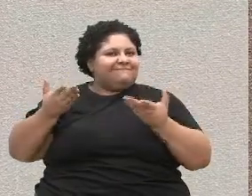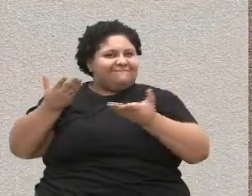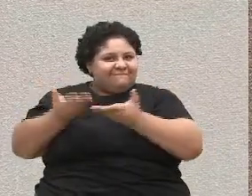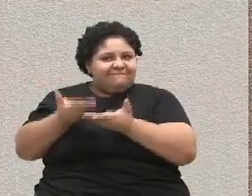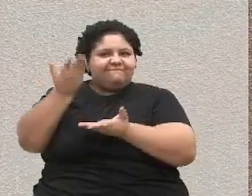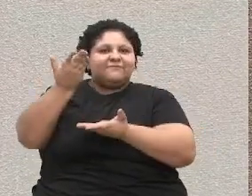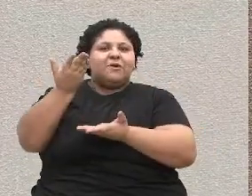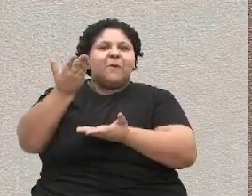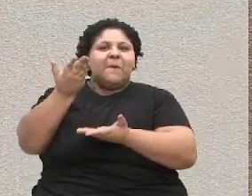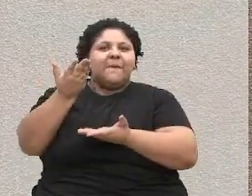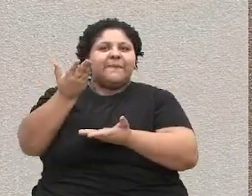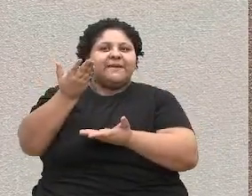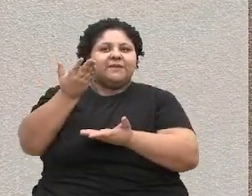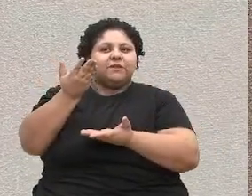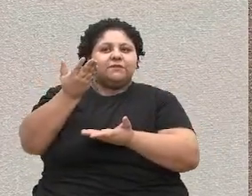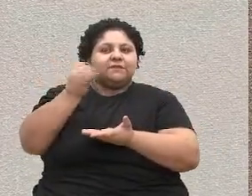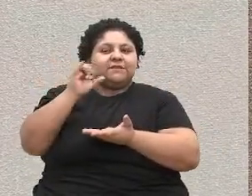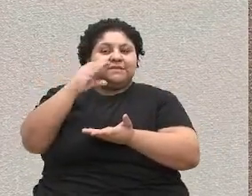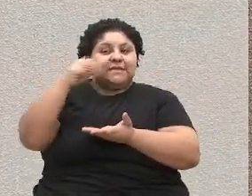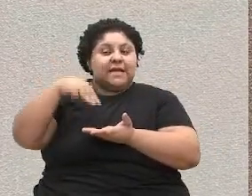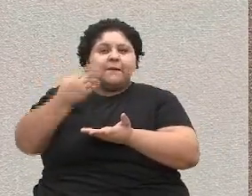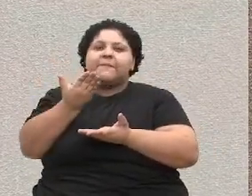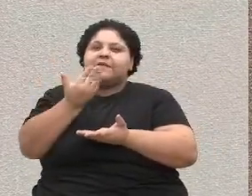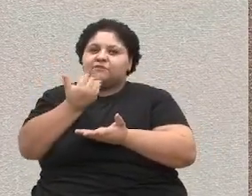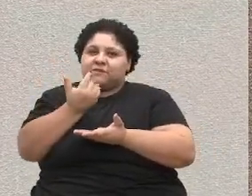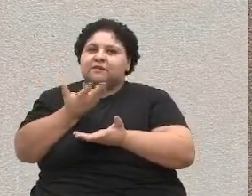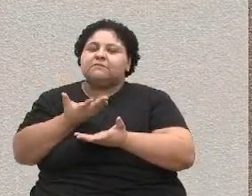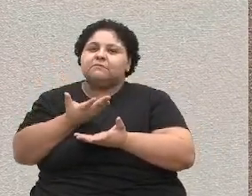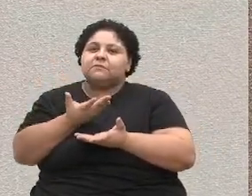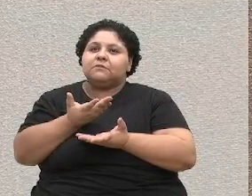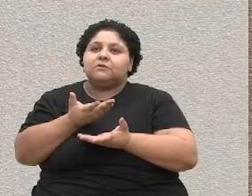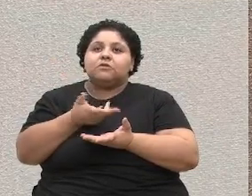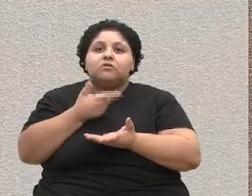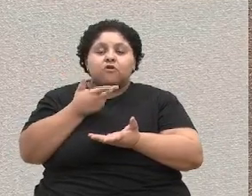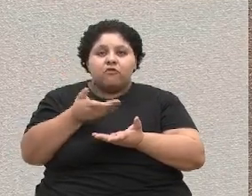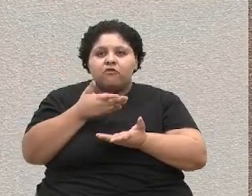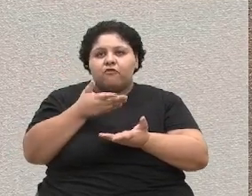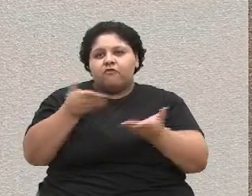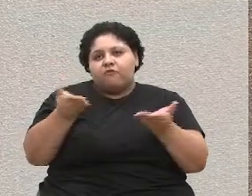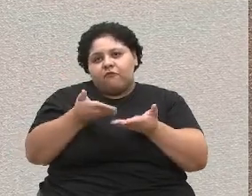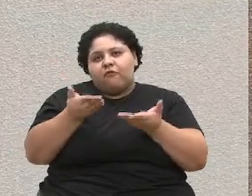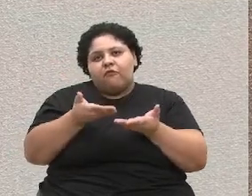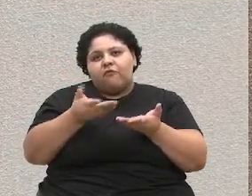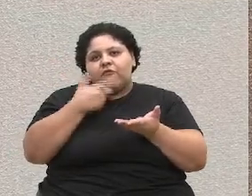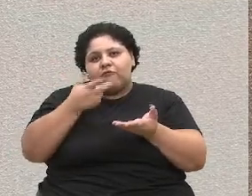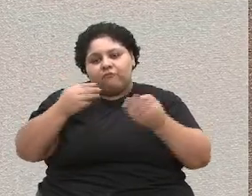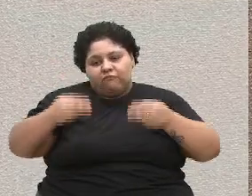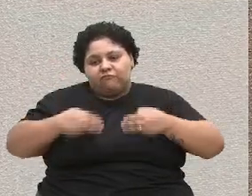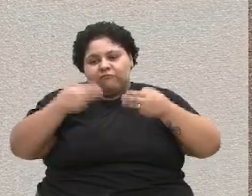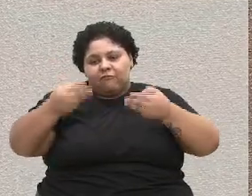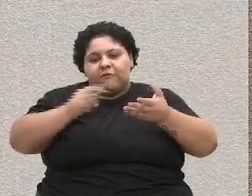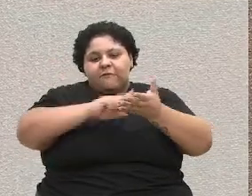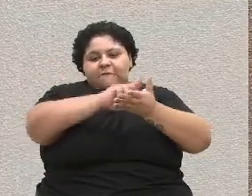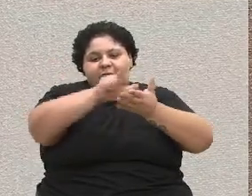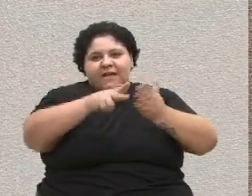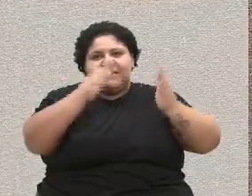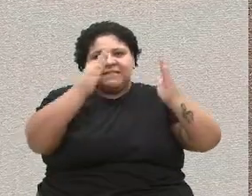nos alimentos. Então, até vou promover uma moção aqui, porque várias casas no